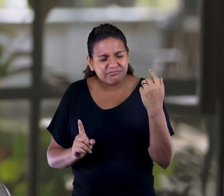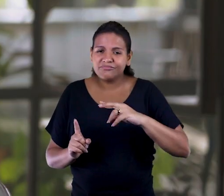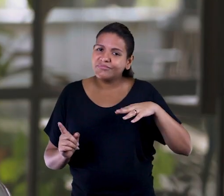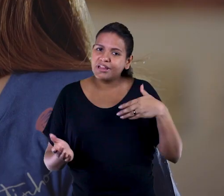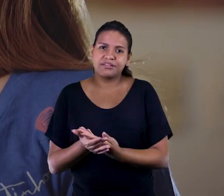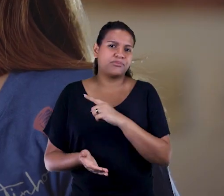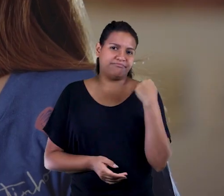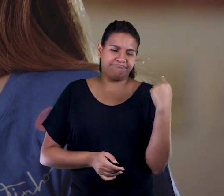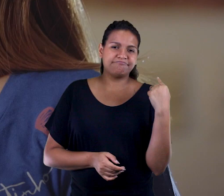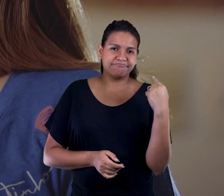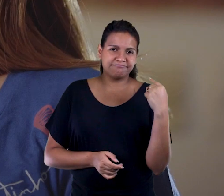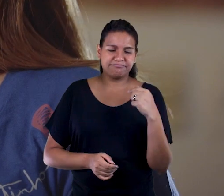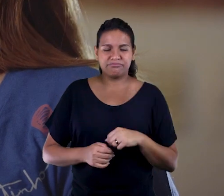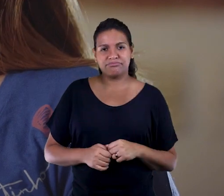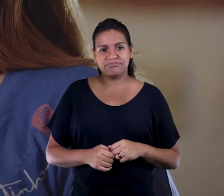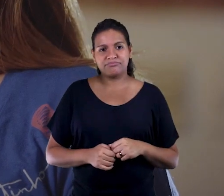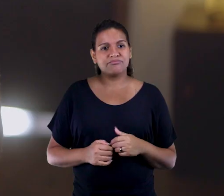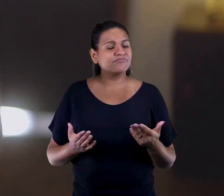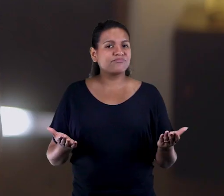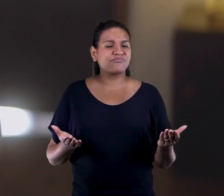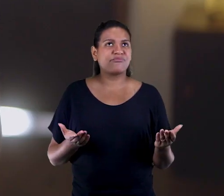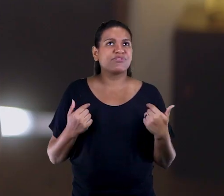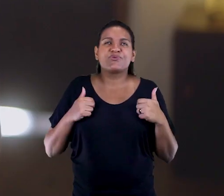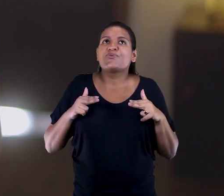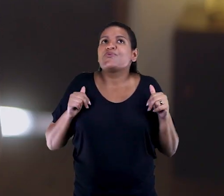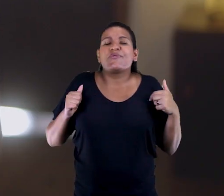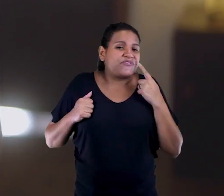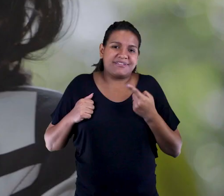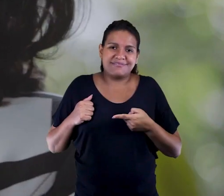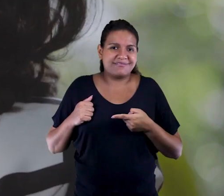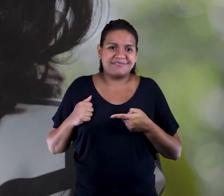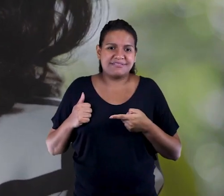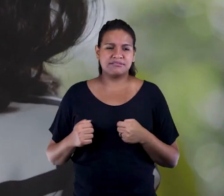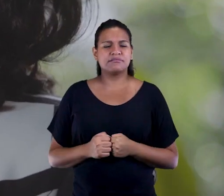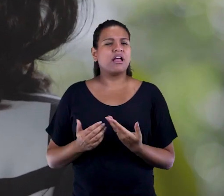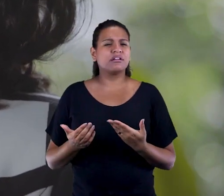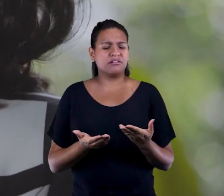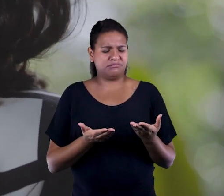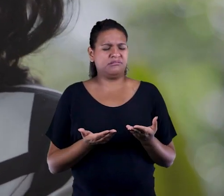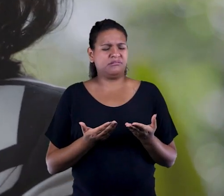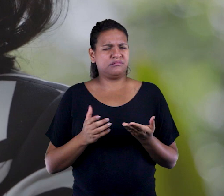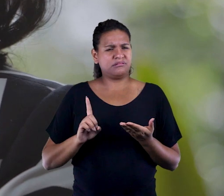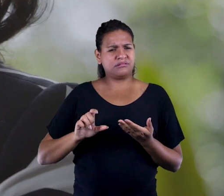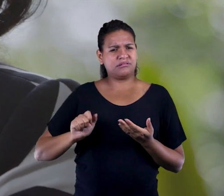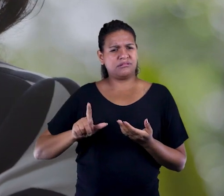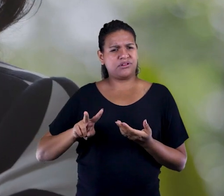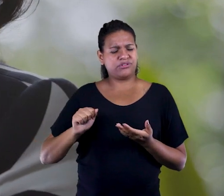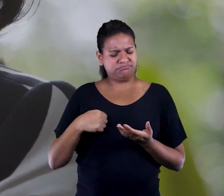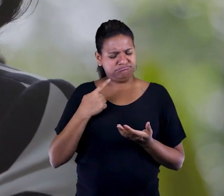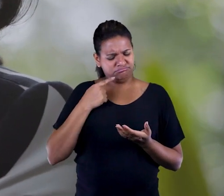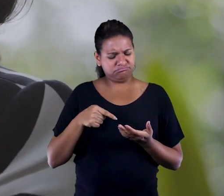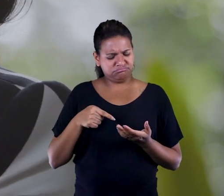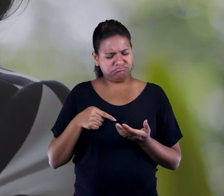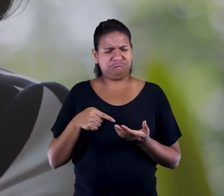a morte. Até então não existia nenhum caso nem parecido com isso. Quando o caso da Dalva caiu na minha mão, eu falei assim,